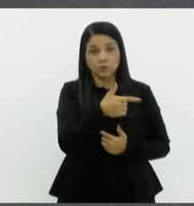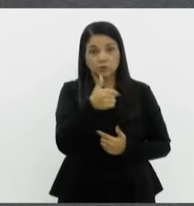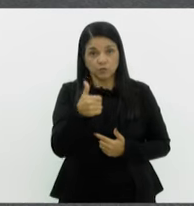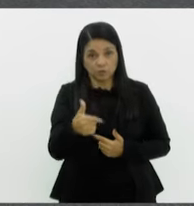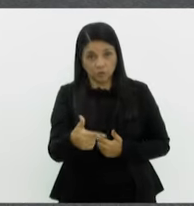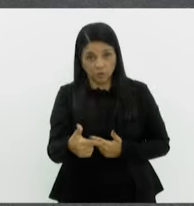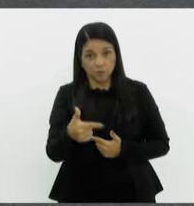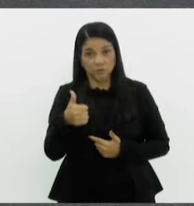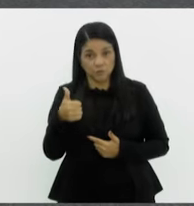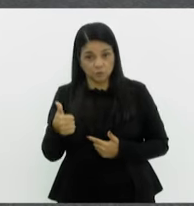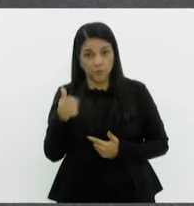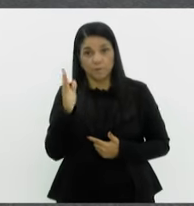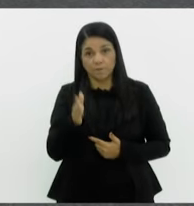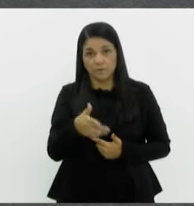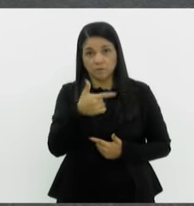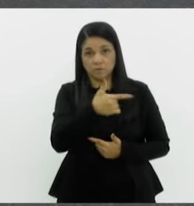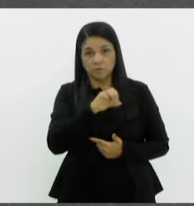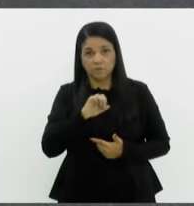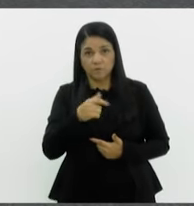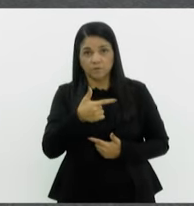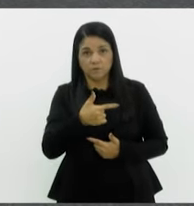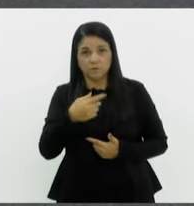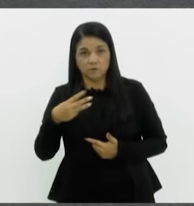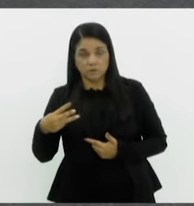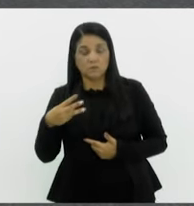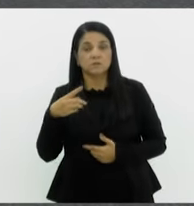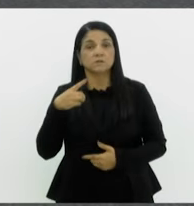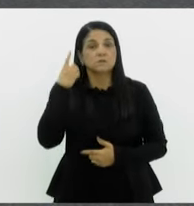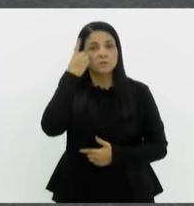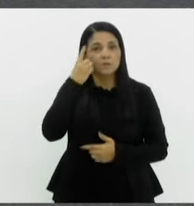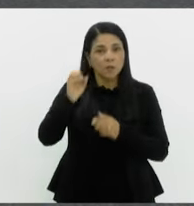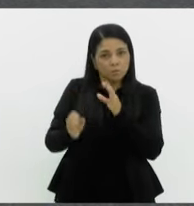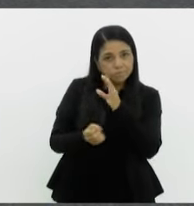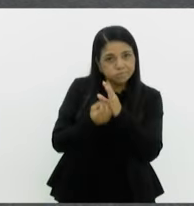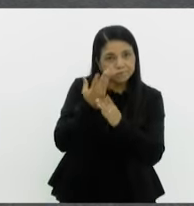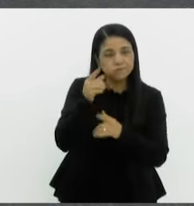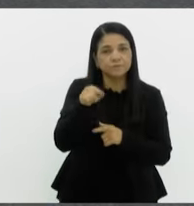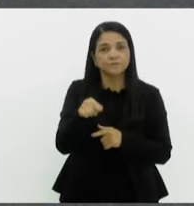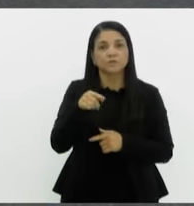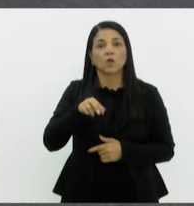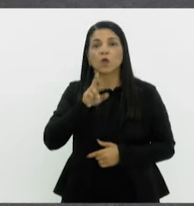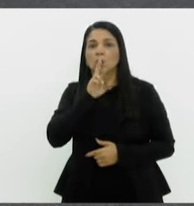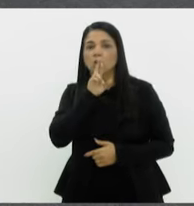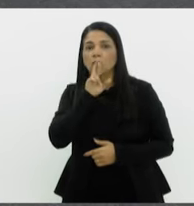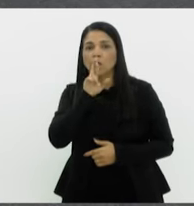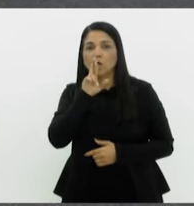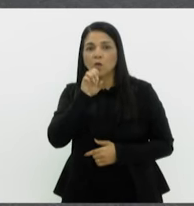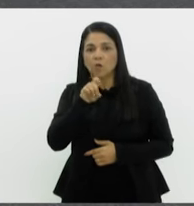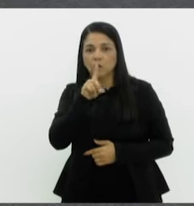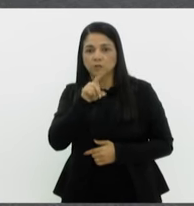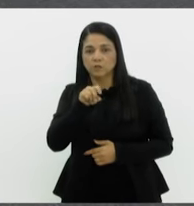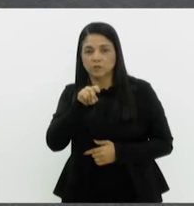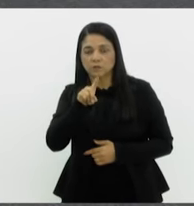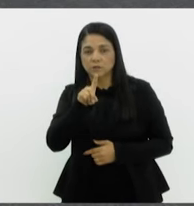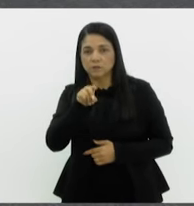de 23, de autoria do nobre deputado Rodrigo Amorim.